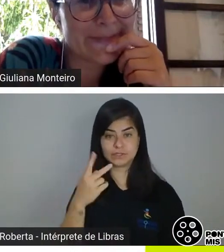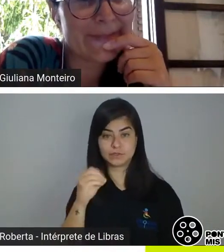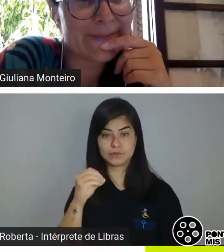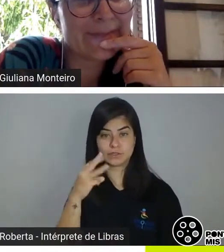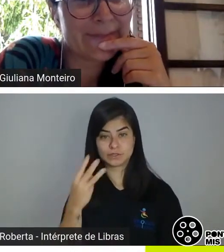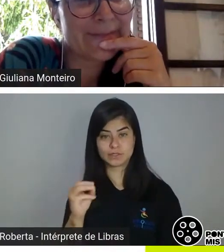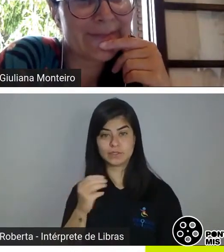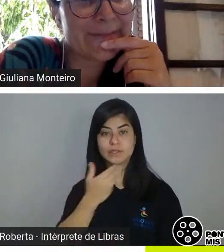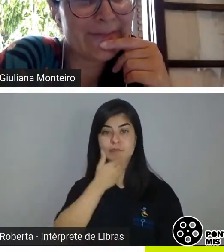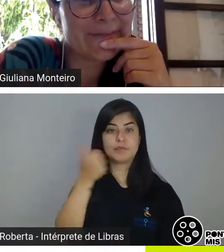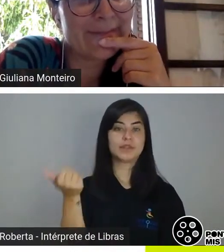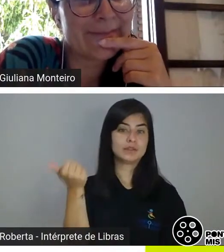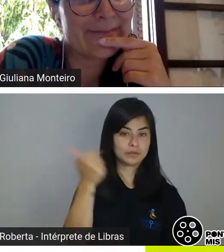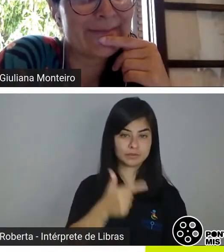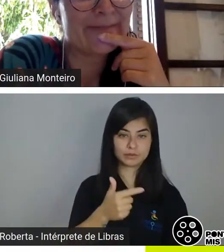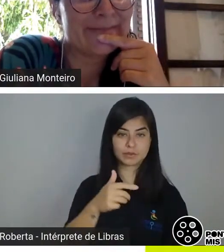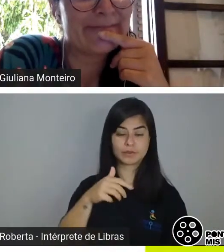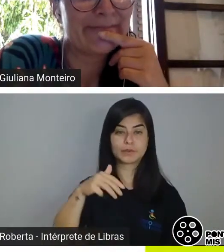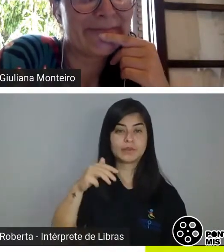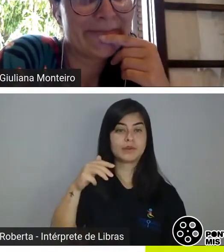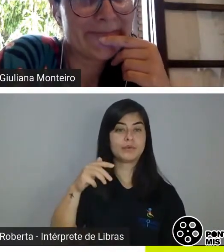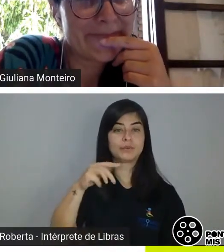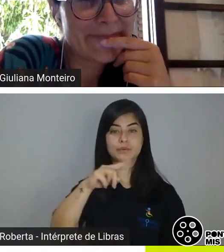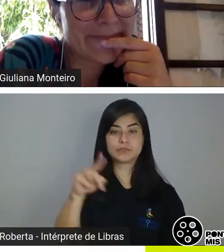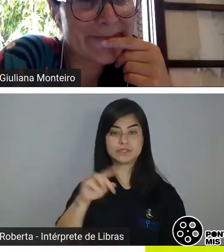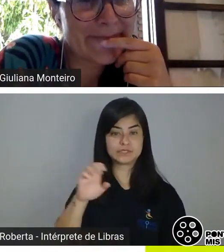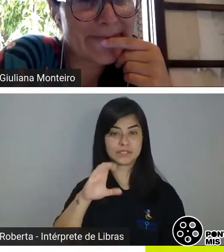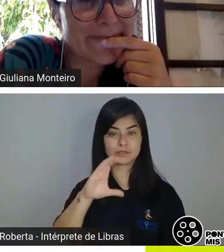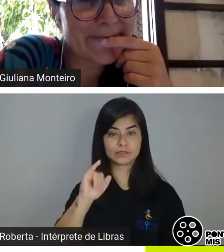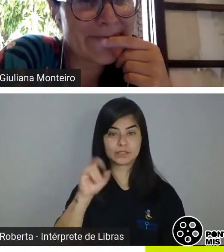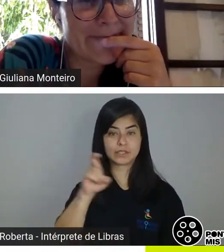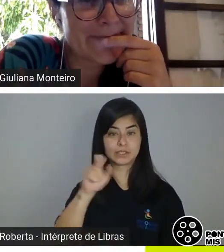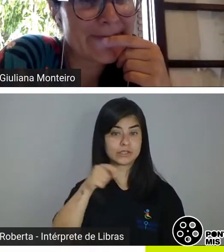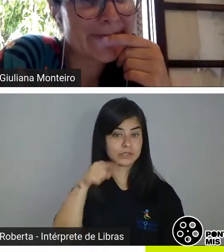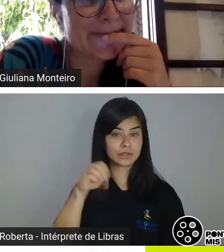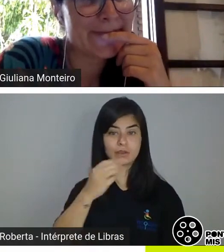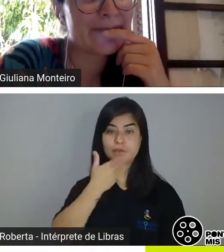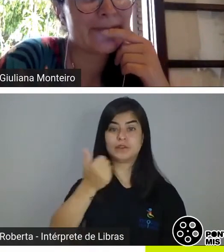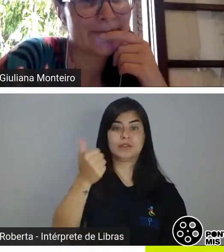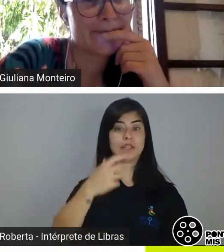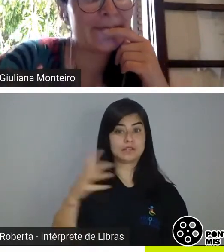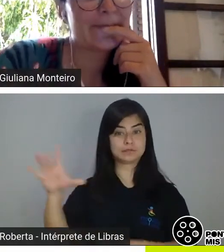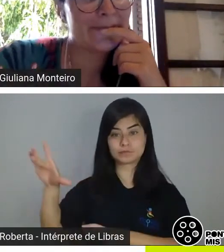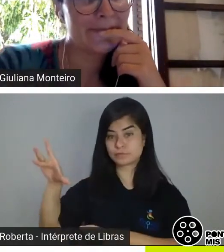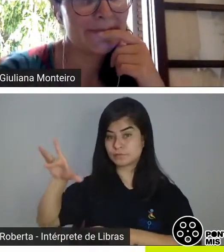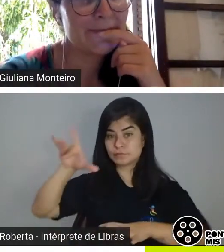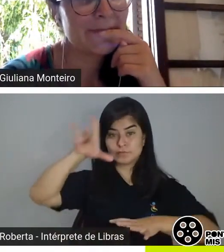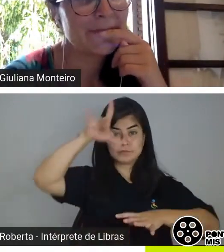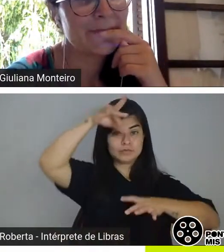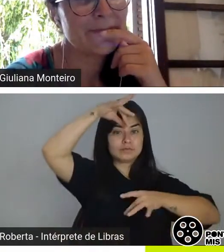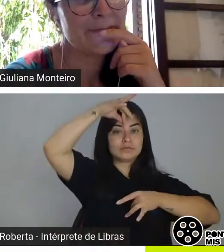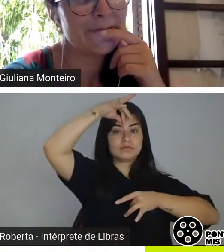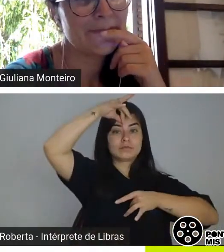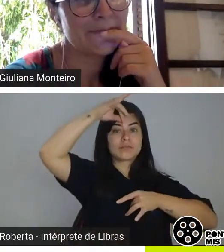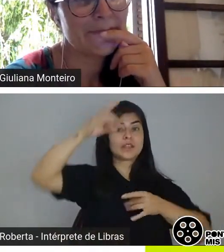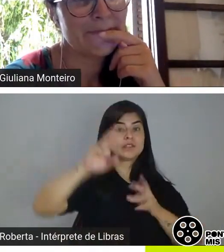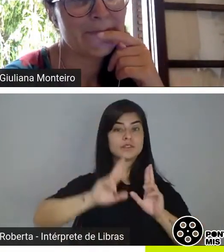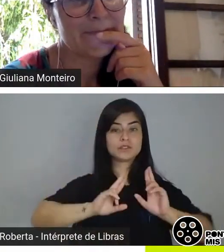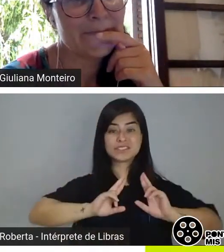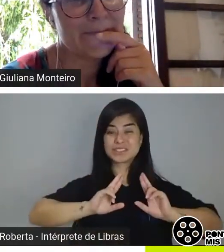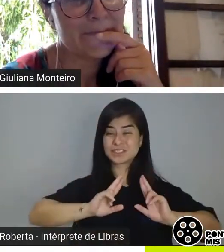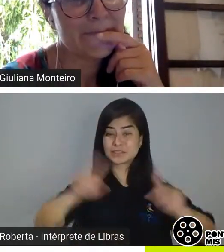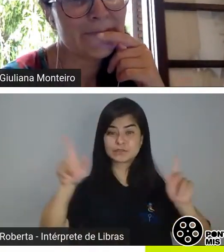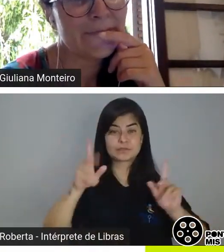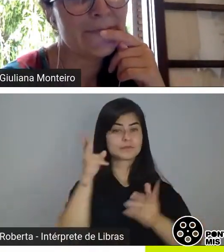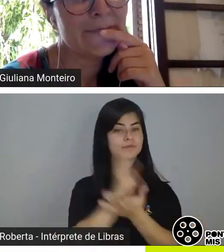Caixão. Ele faz o Mazzaropi melhor que o Mazzaropi. Ele compõe um personagem totalmente diferente cada vez. O